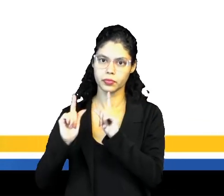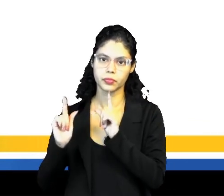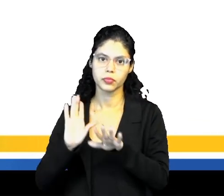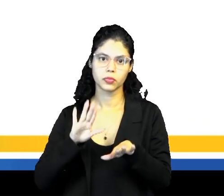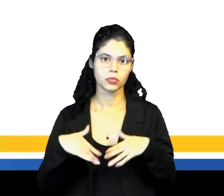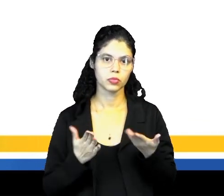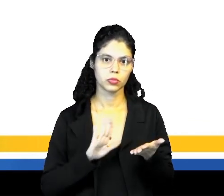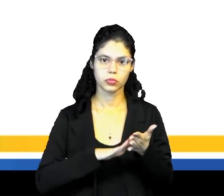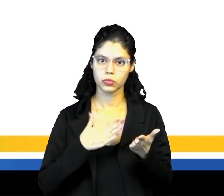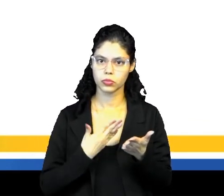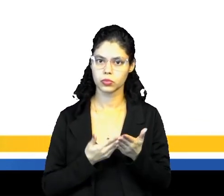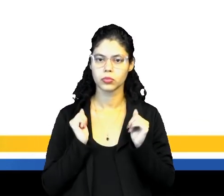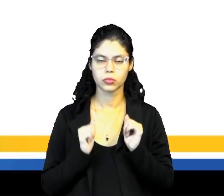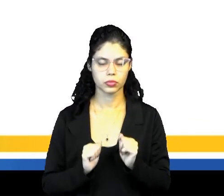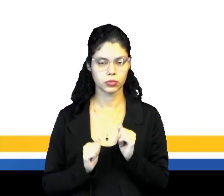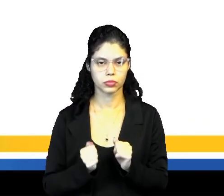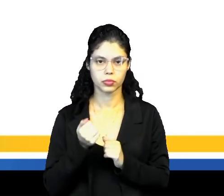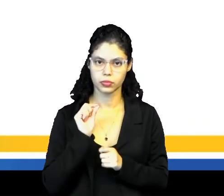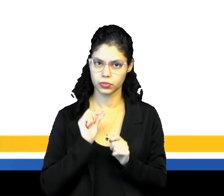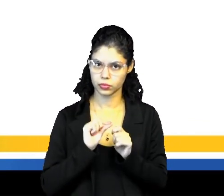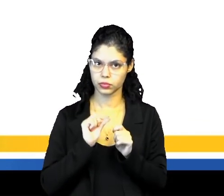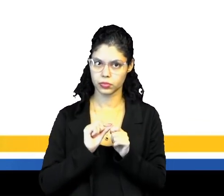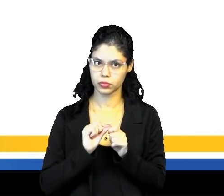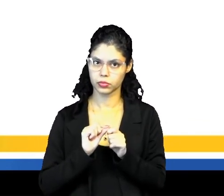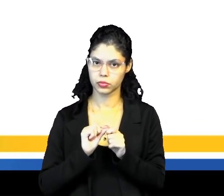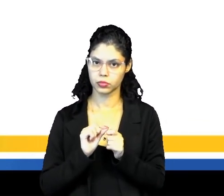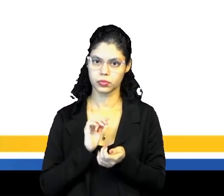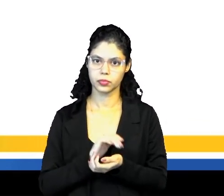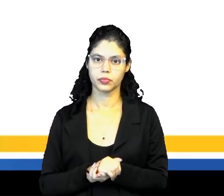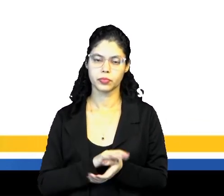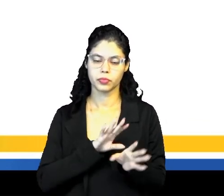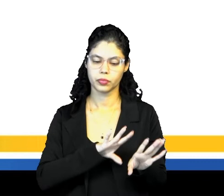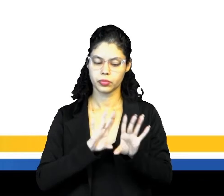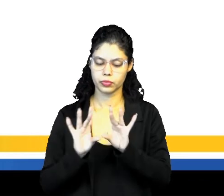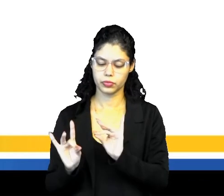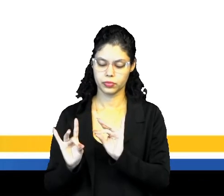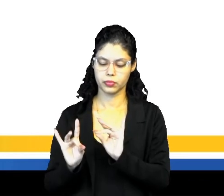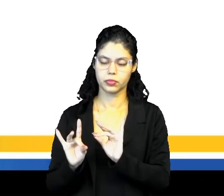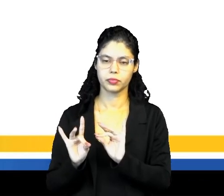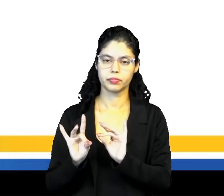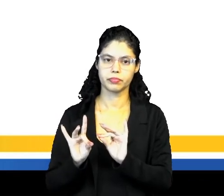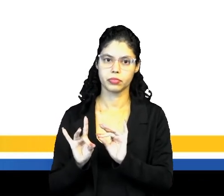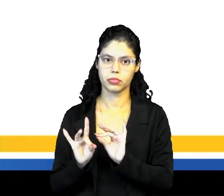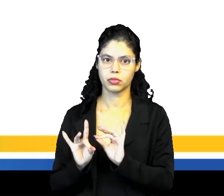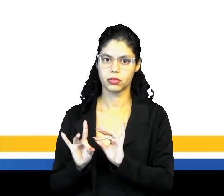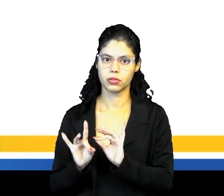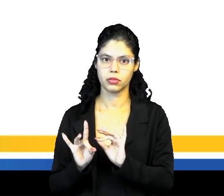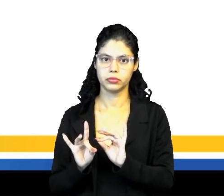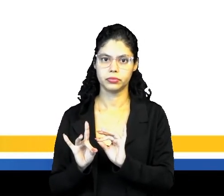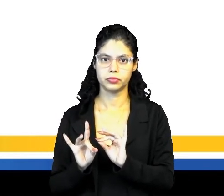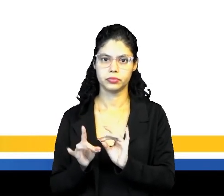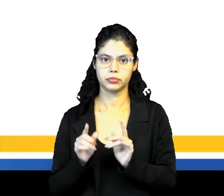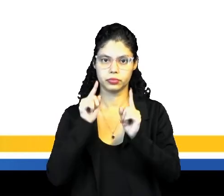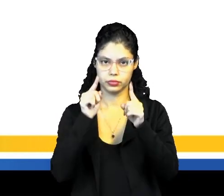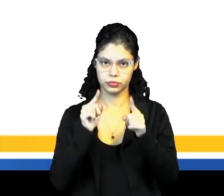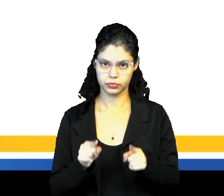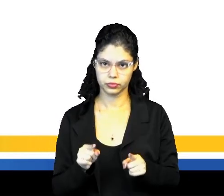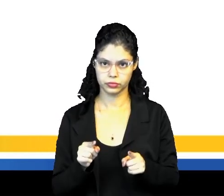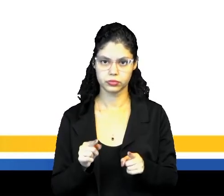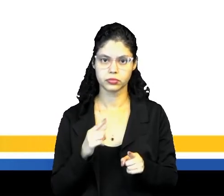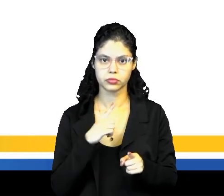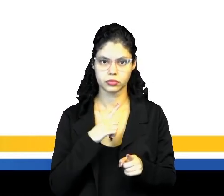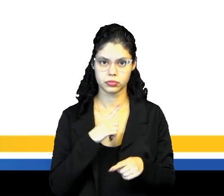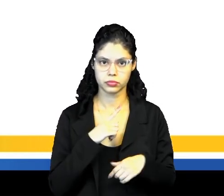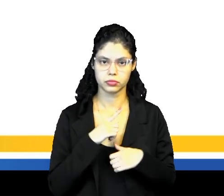qual seria a interpretação que nós poderíamos fazer através do quadrinho do meio, no caso ali onde